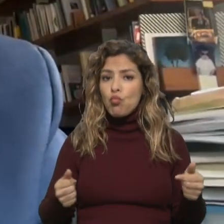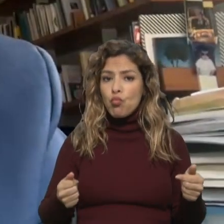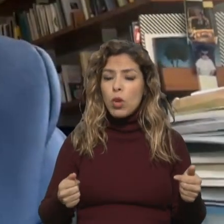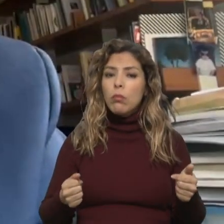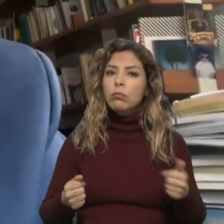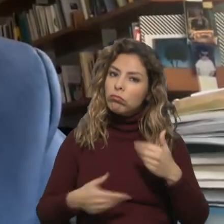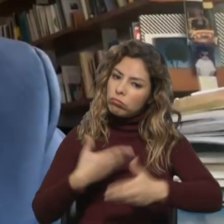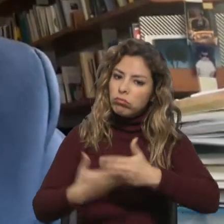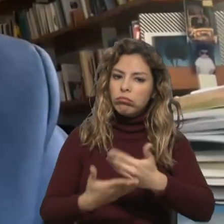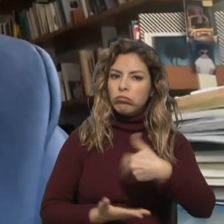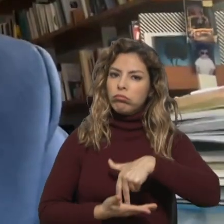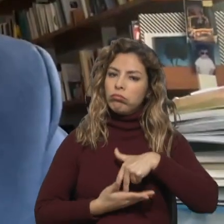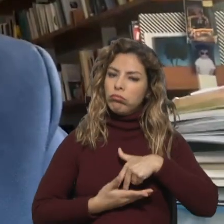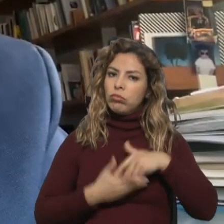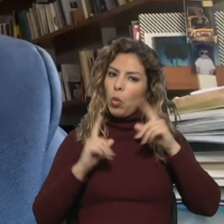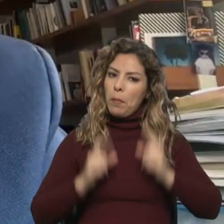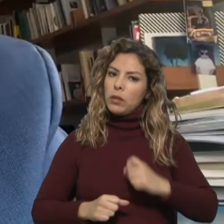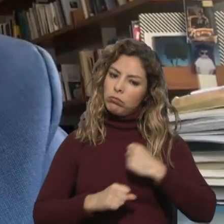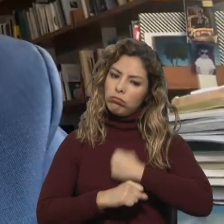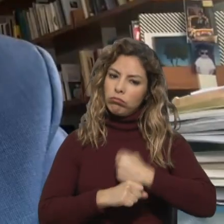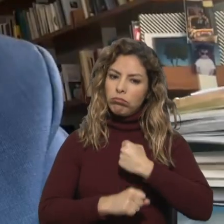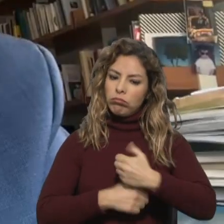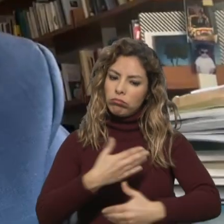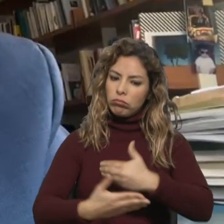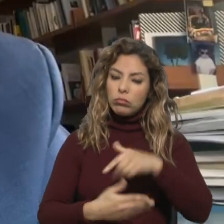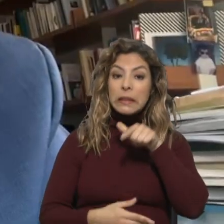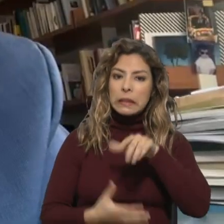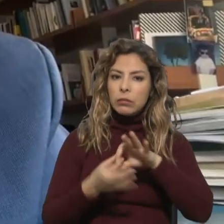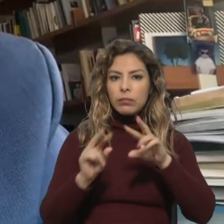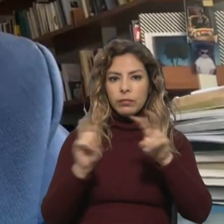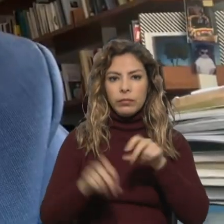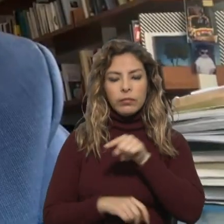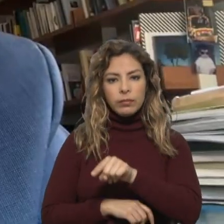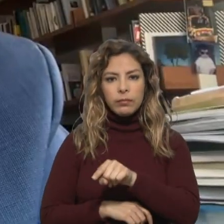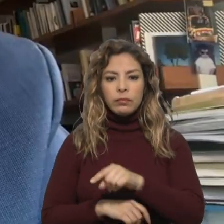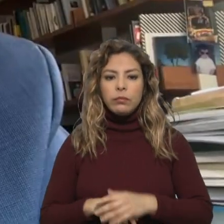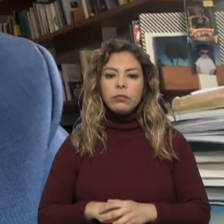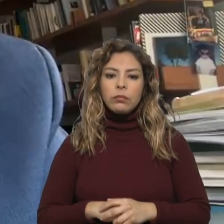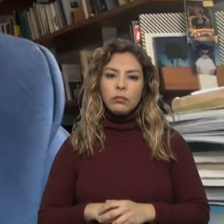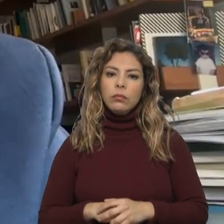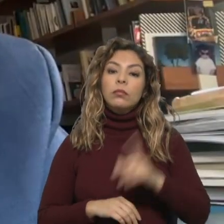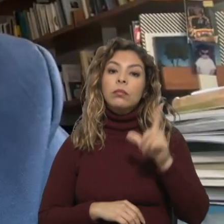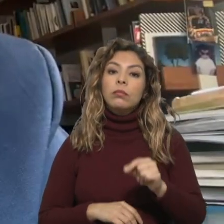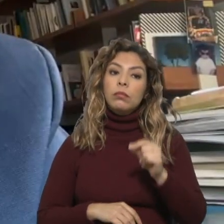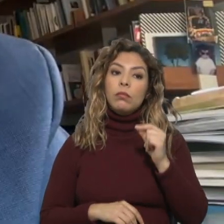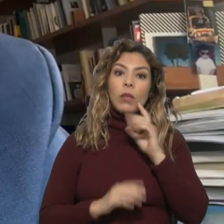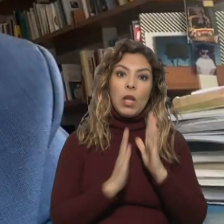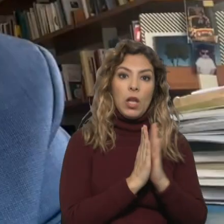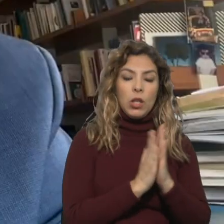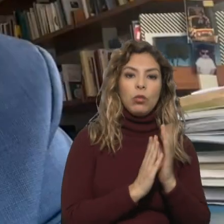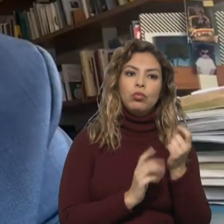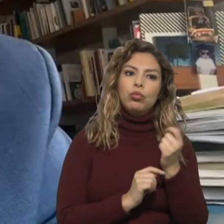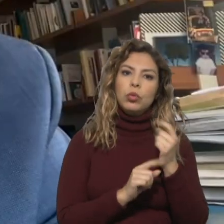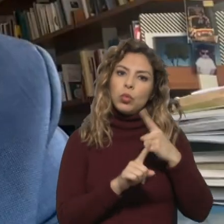ministério essencialmente com esta questão. De facto, na doutrina social da Igreja havia algumas indicações